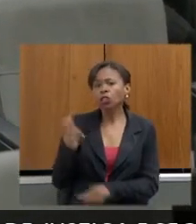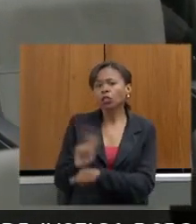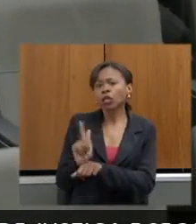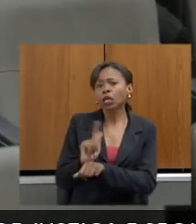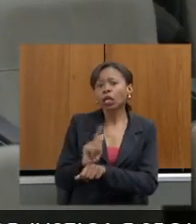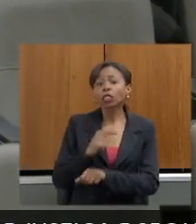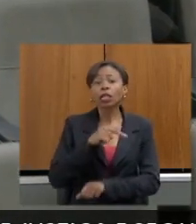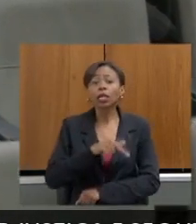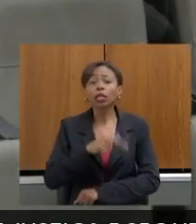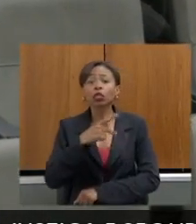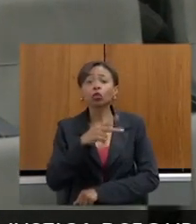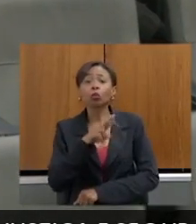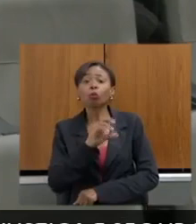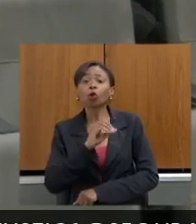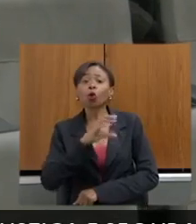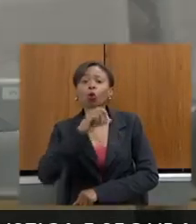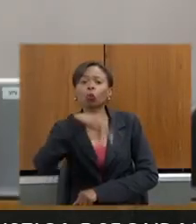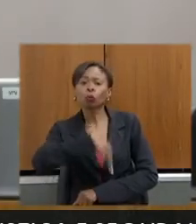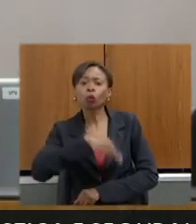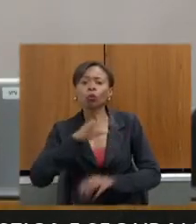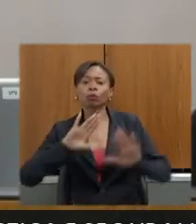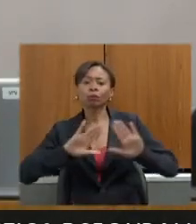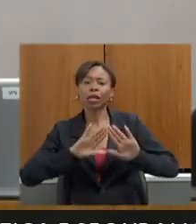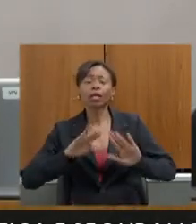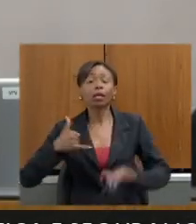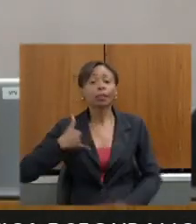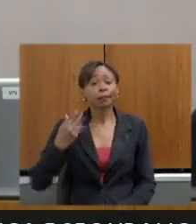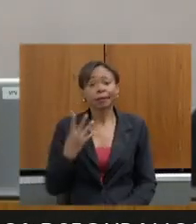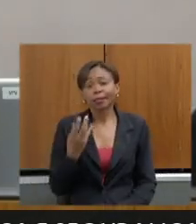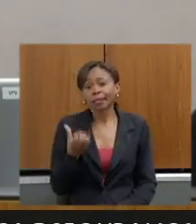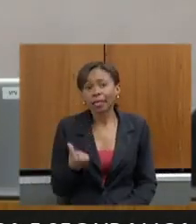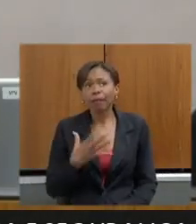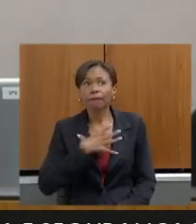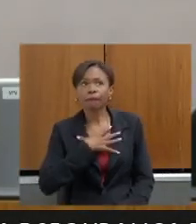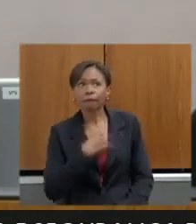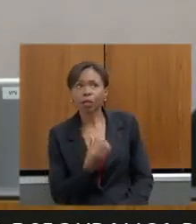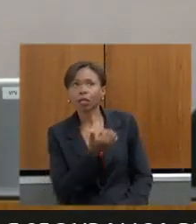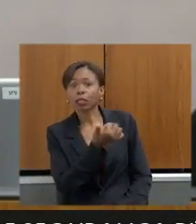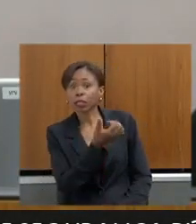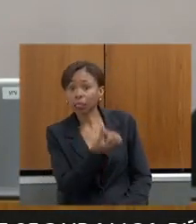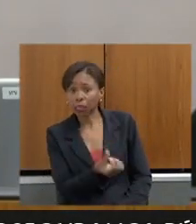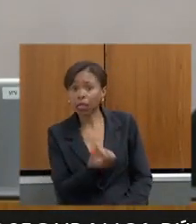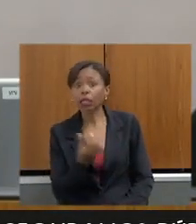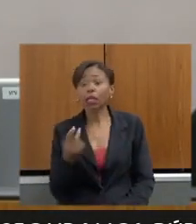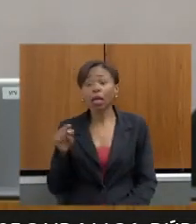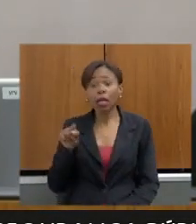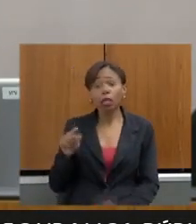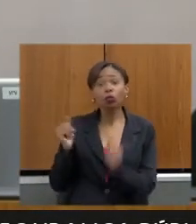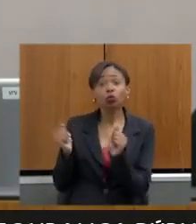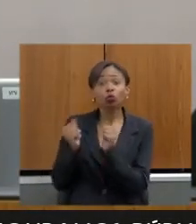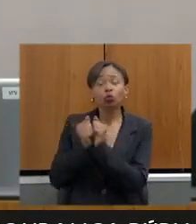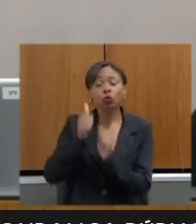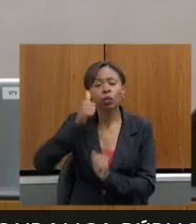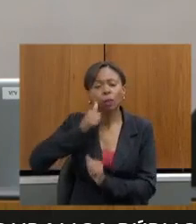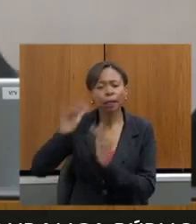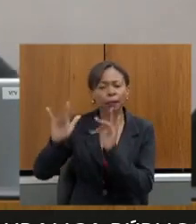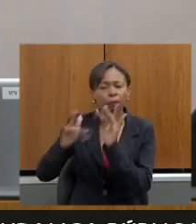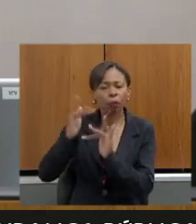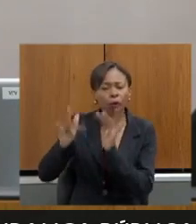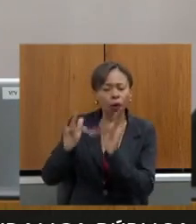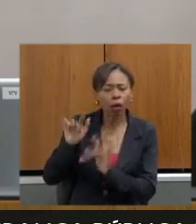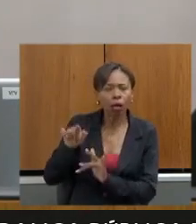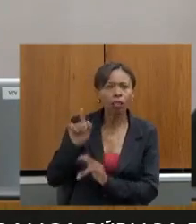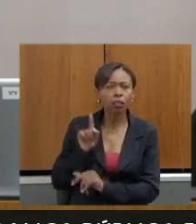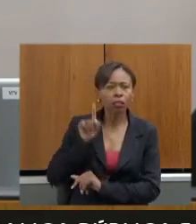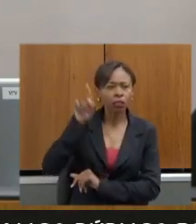Assembleia o cara de 46 anos e uma filha de 16 estava agua sua namorada lá